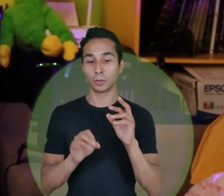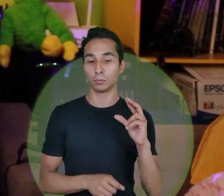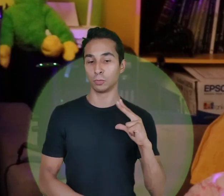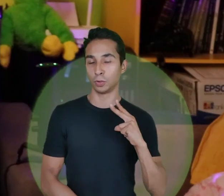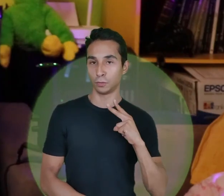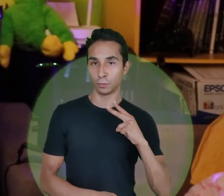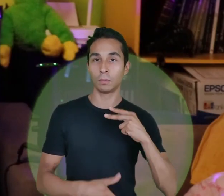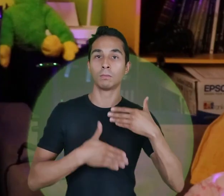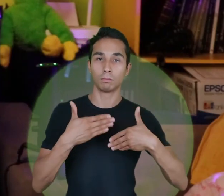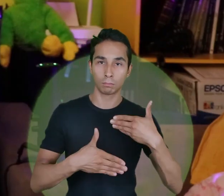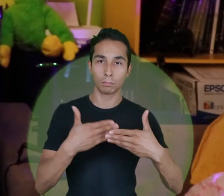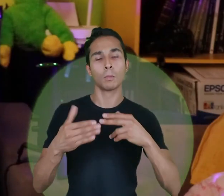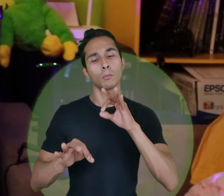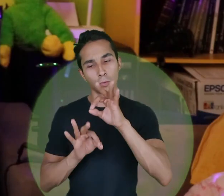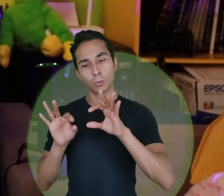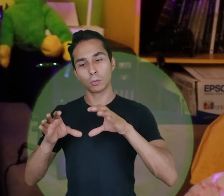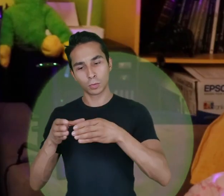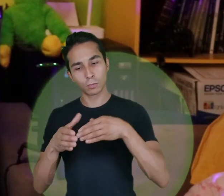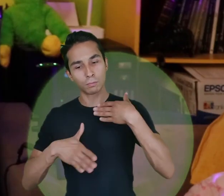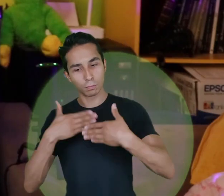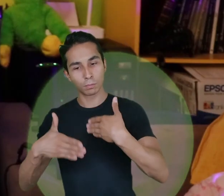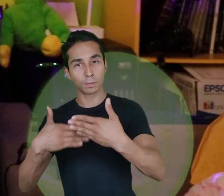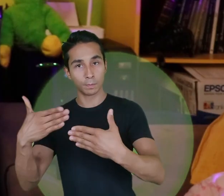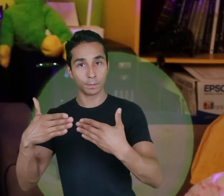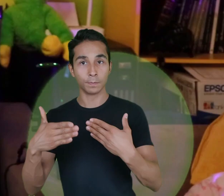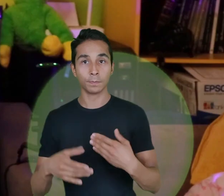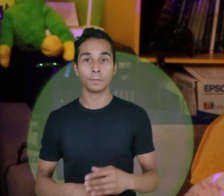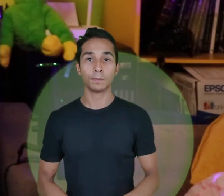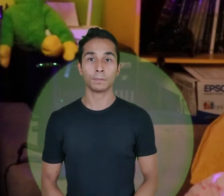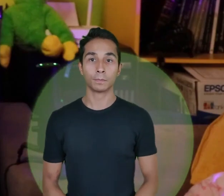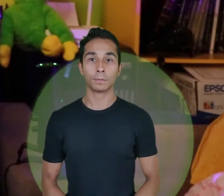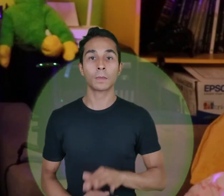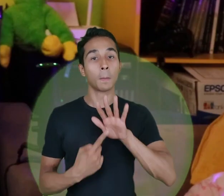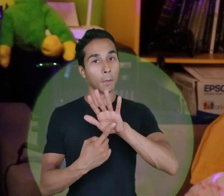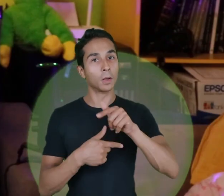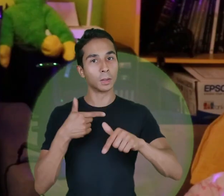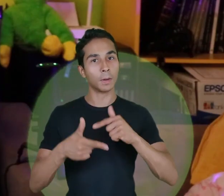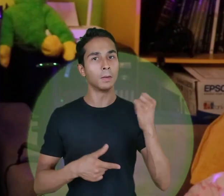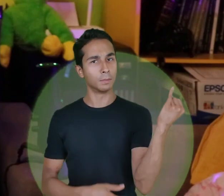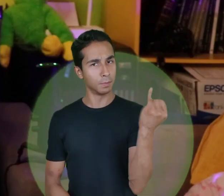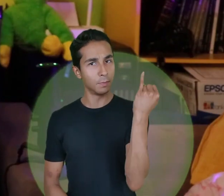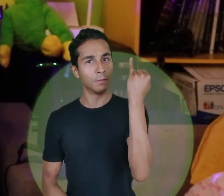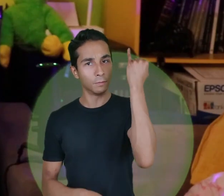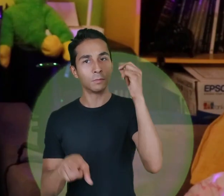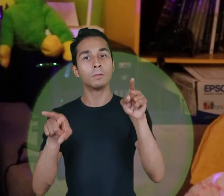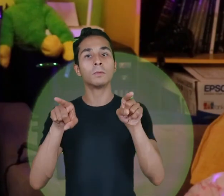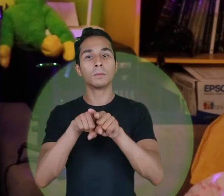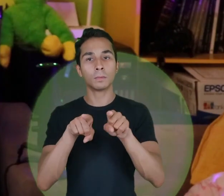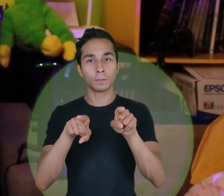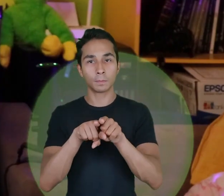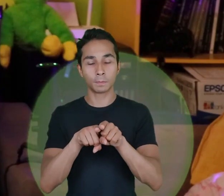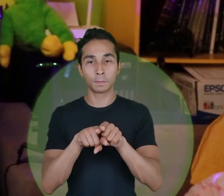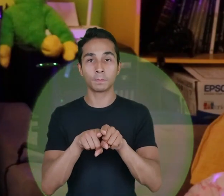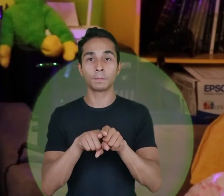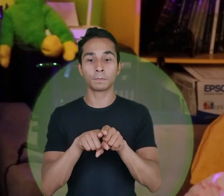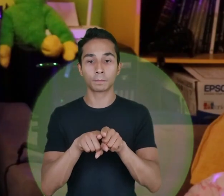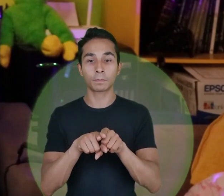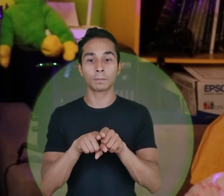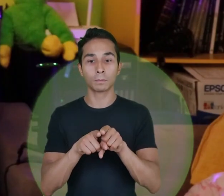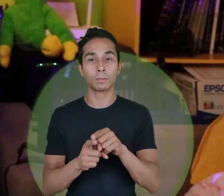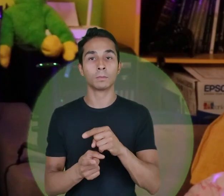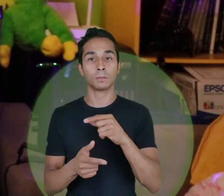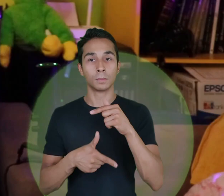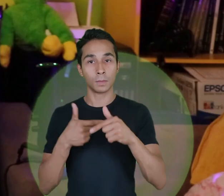ou coletivos, porque é uma forma de mostrar relevância, né? E também a crítica, né,